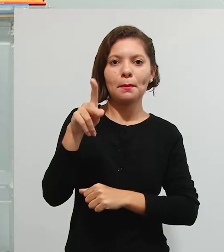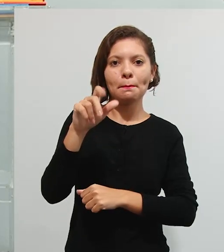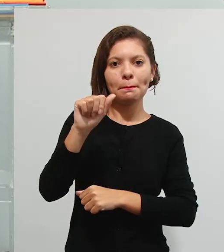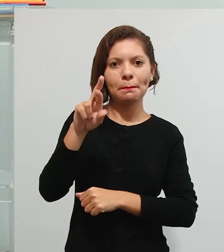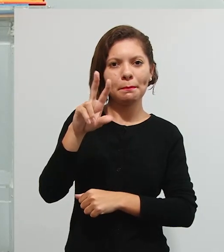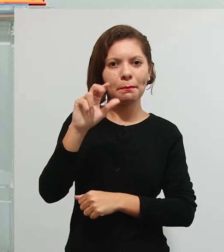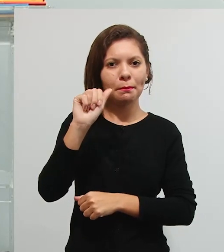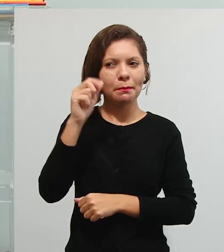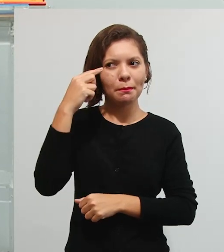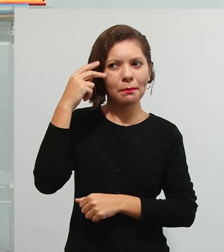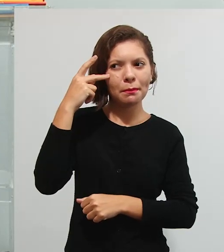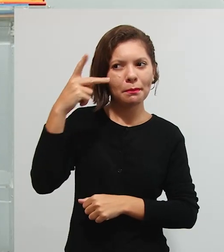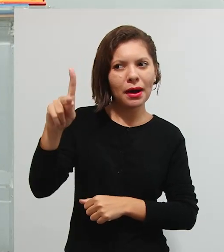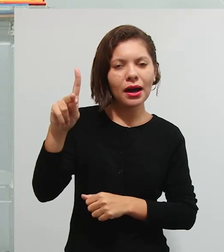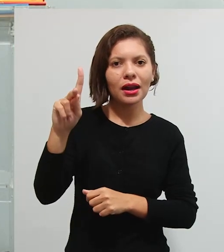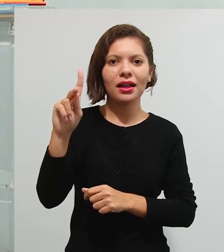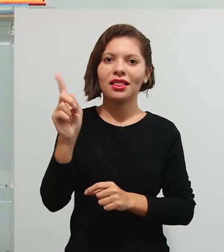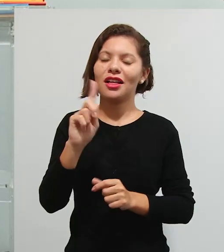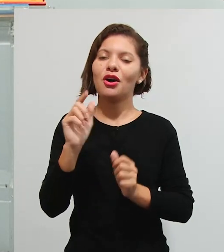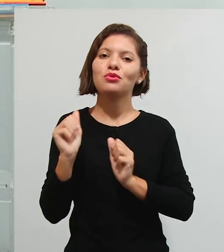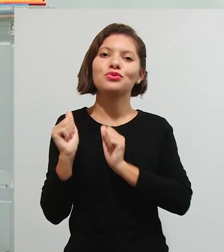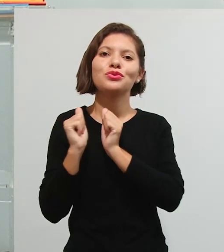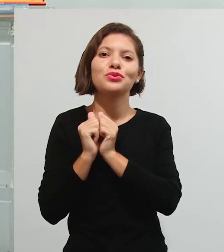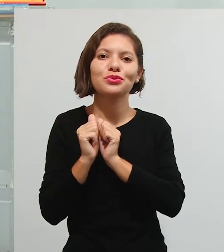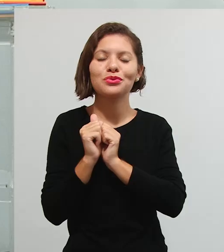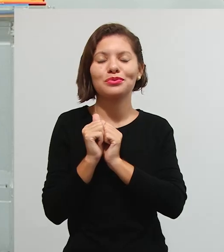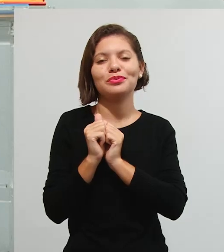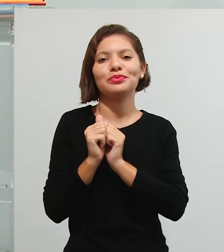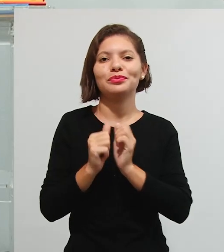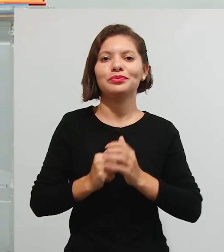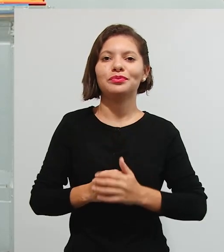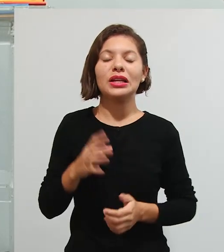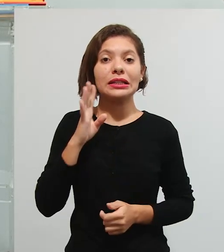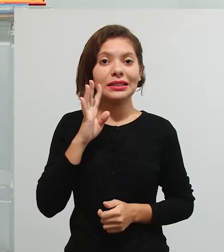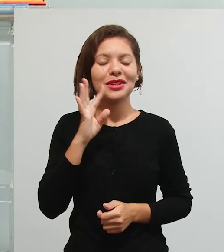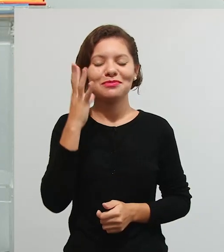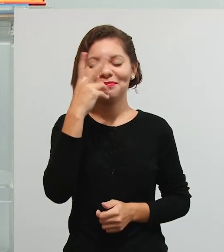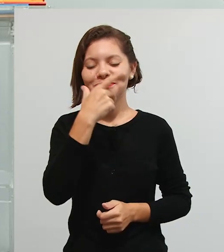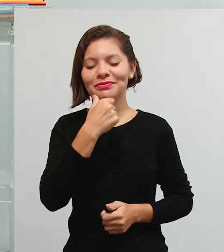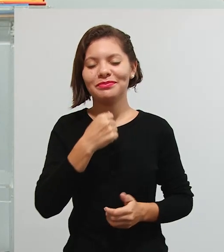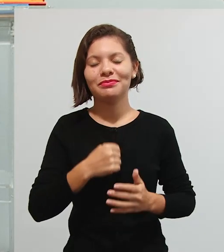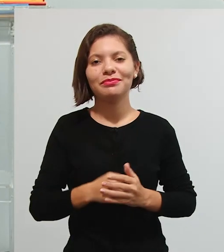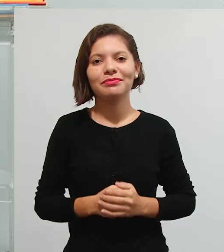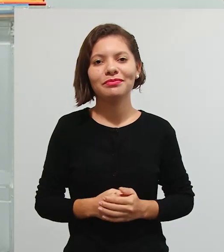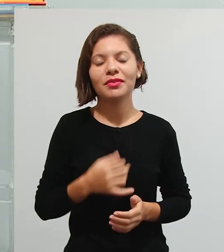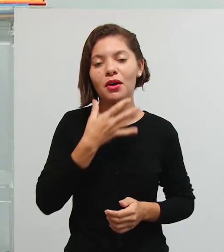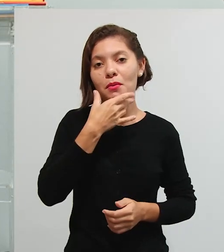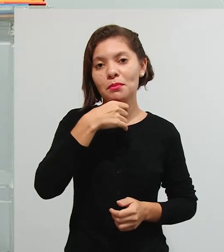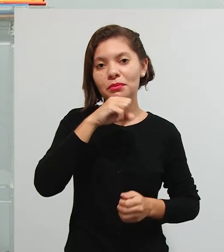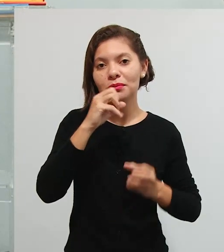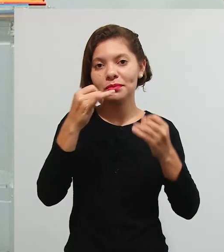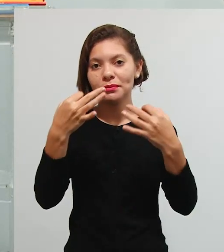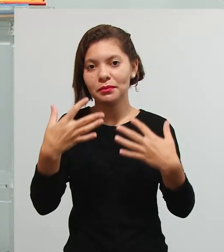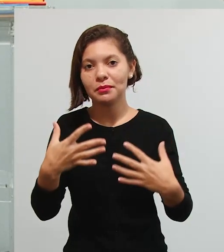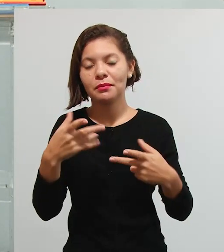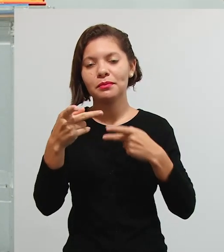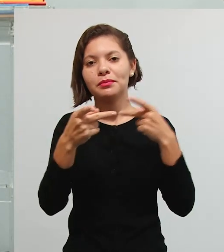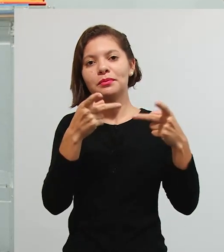projeto, advém de um projeto de pesquisa. O projeto de pesquisa, ele pode ser apenas um projeto